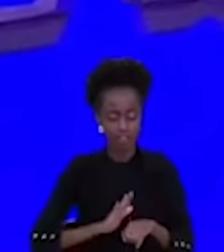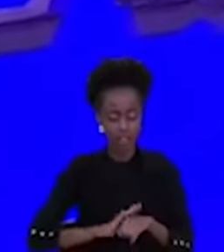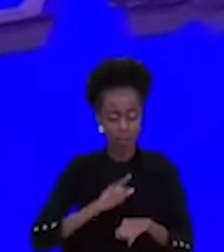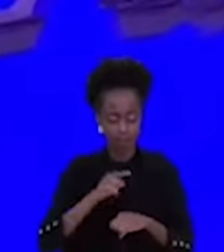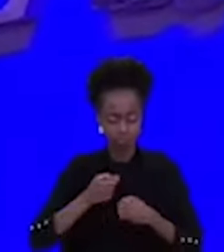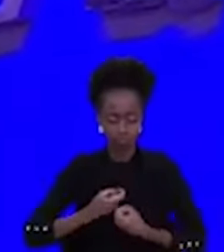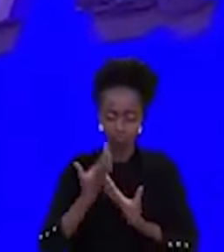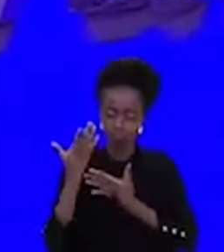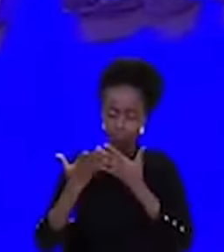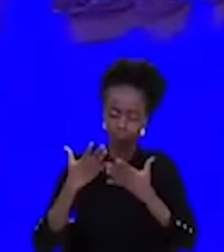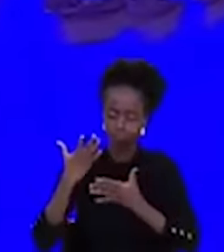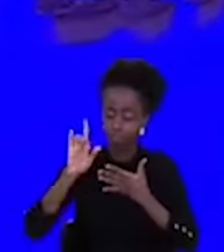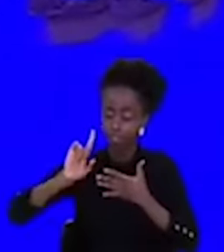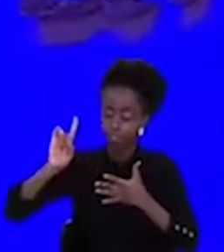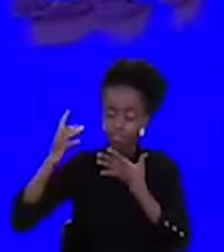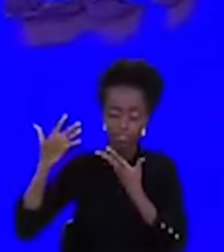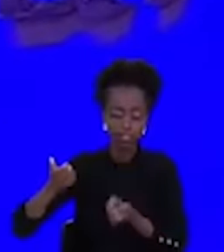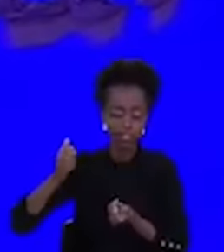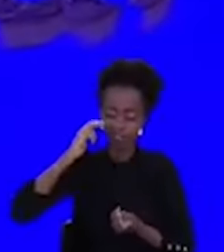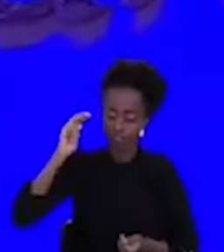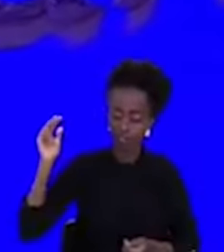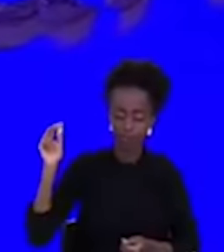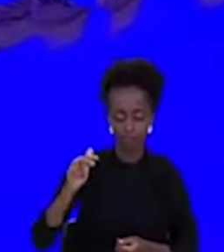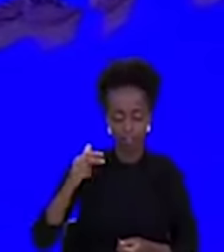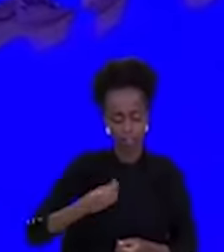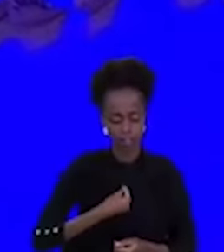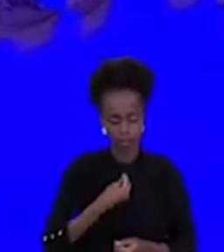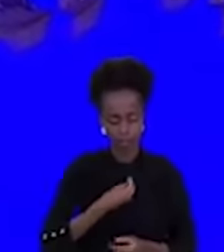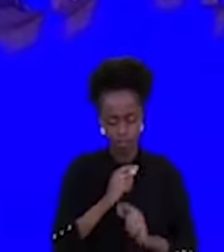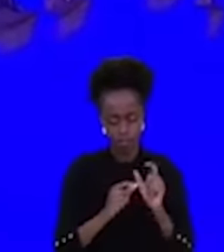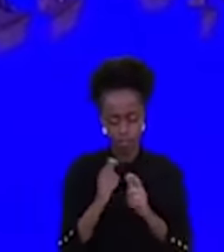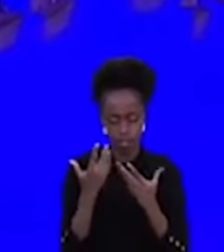declaração. Receba, meu Deus, esta vida.